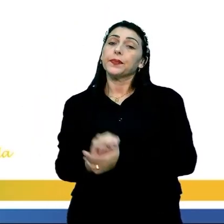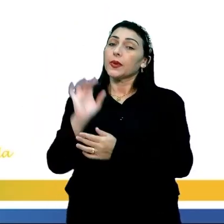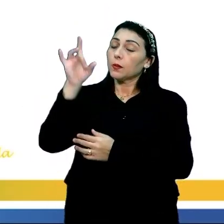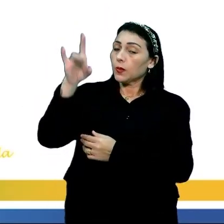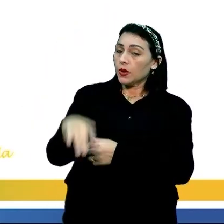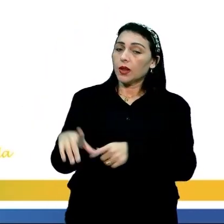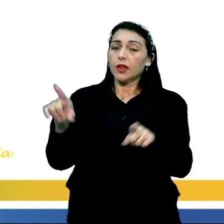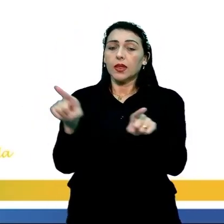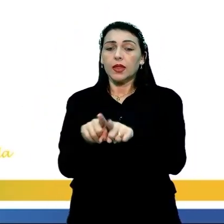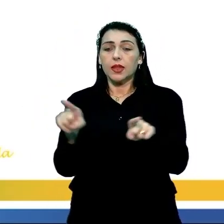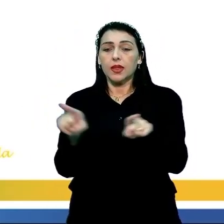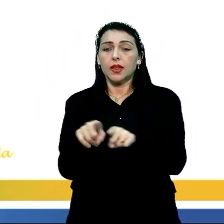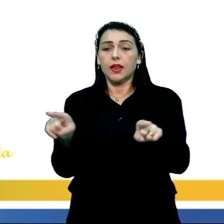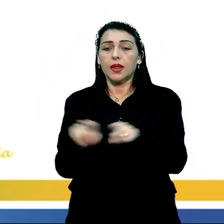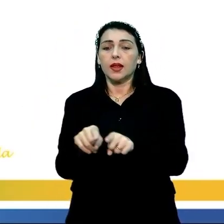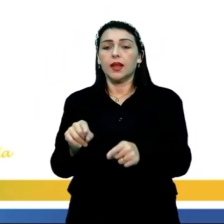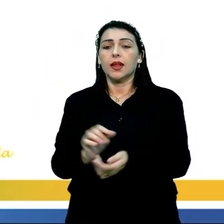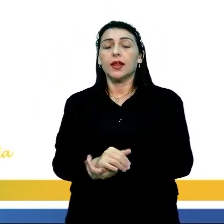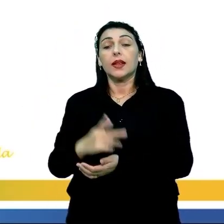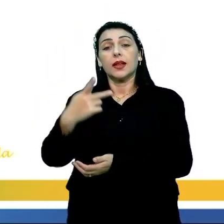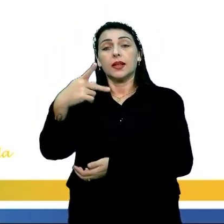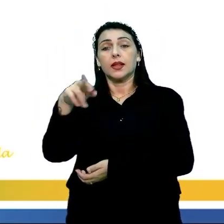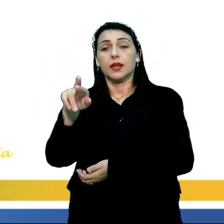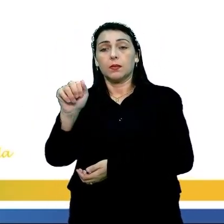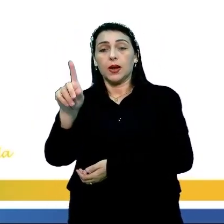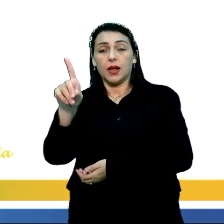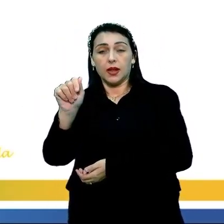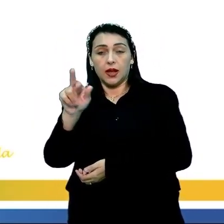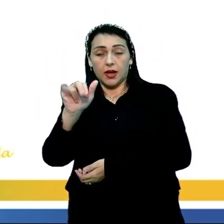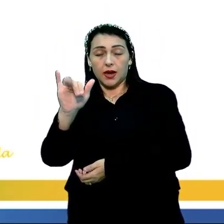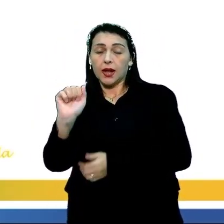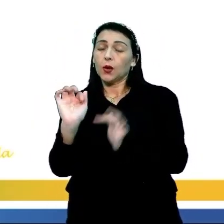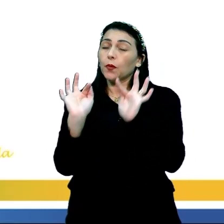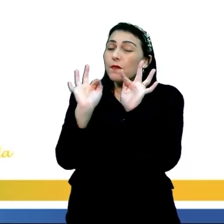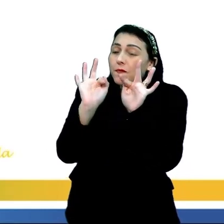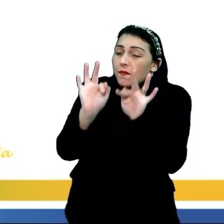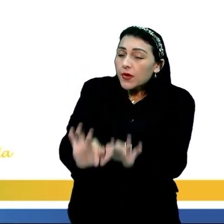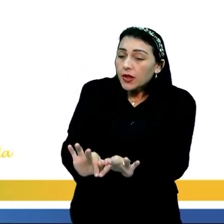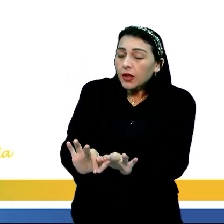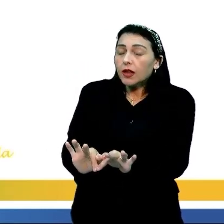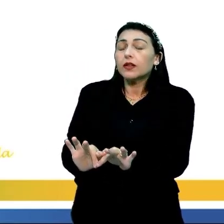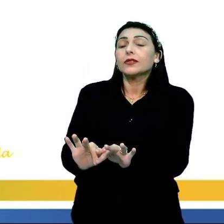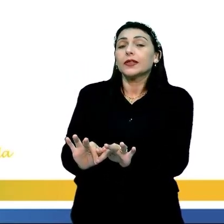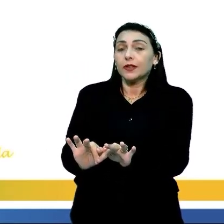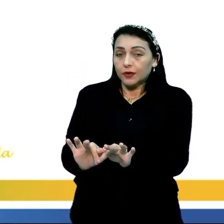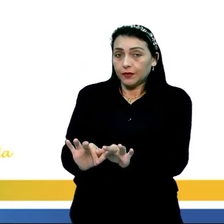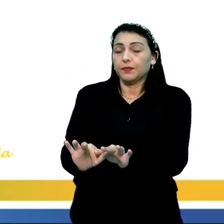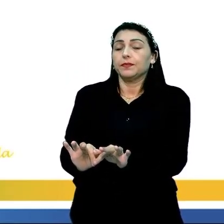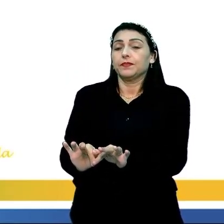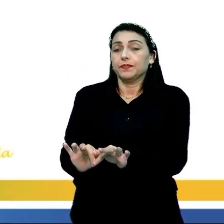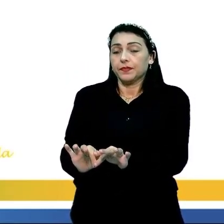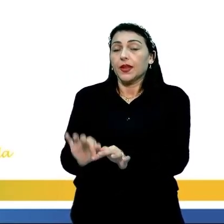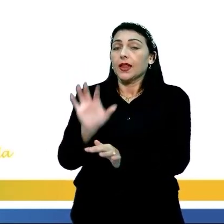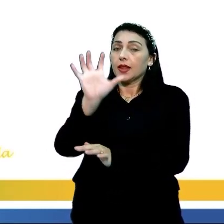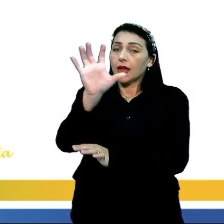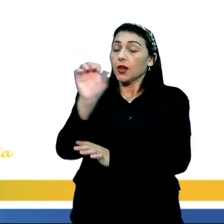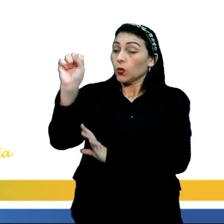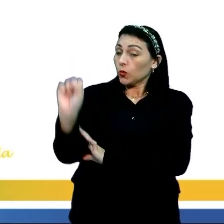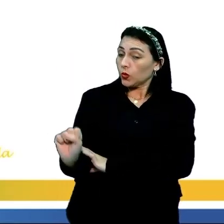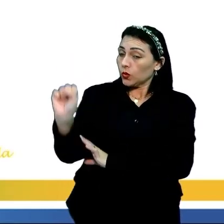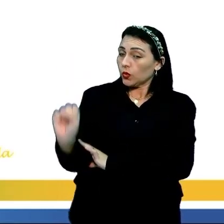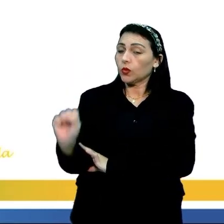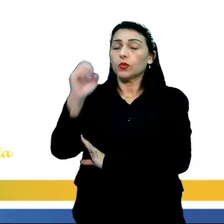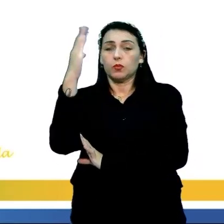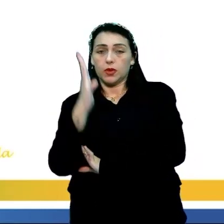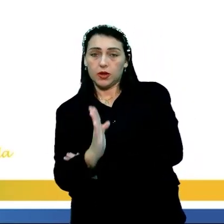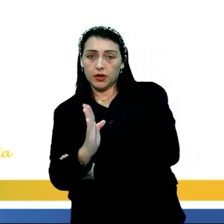último a gente tem o domínio das pradarias lá no finalzinho, tá? Lá no finalzinho, lá na região sul do